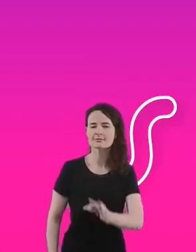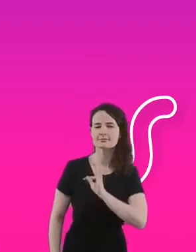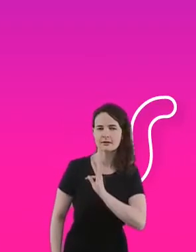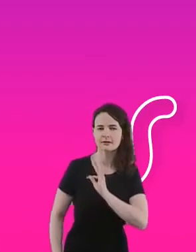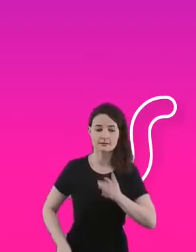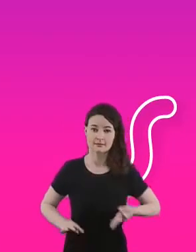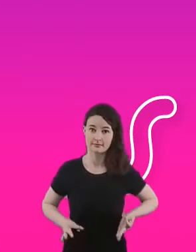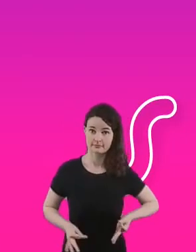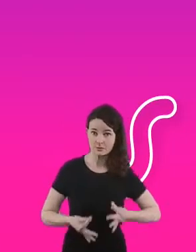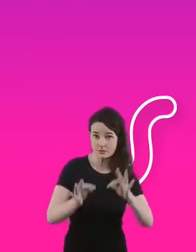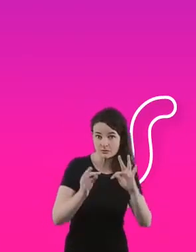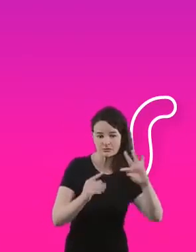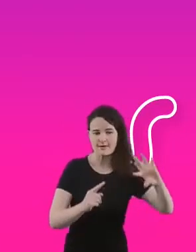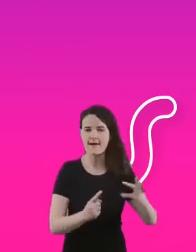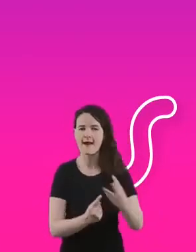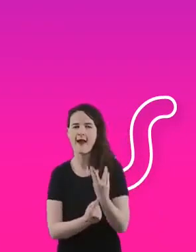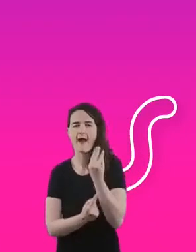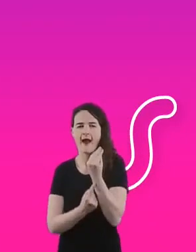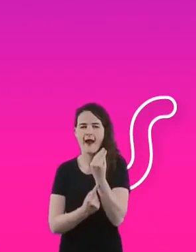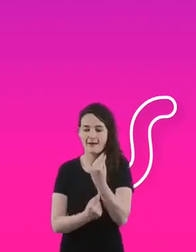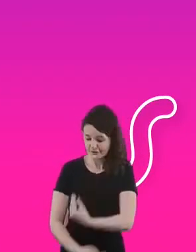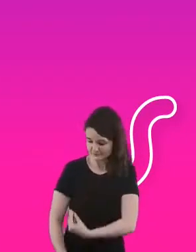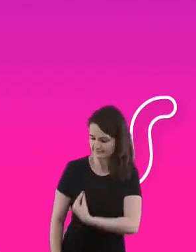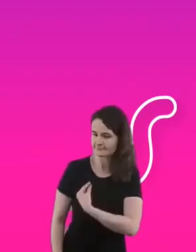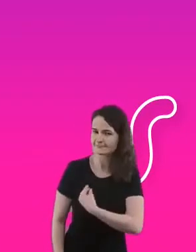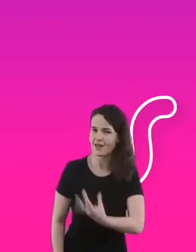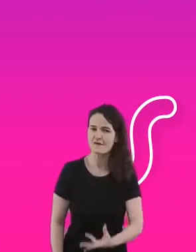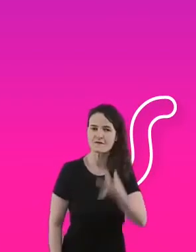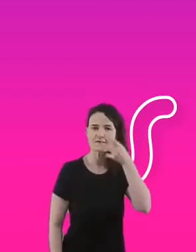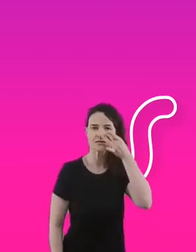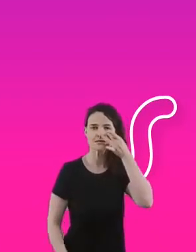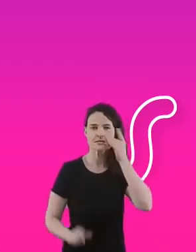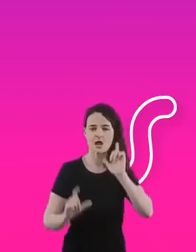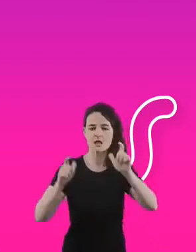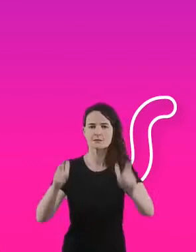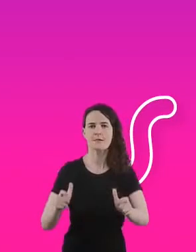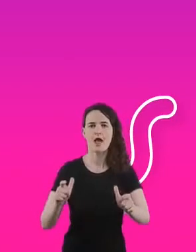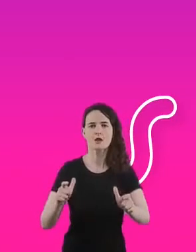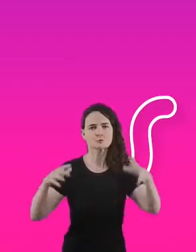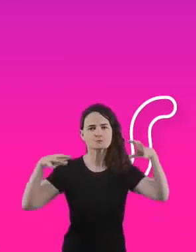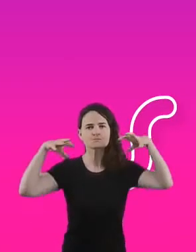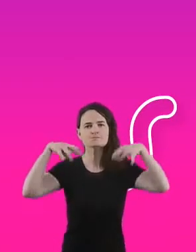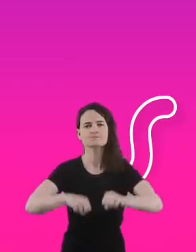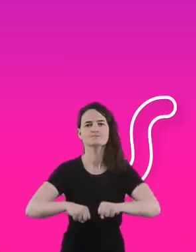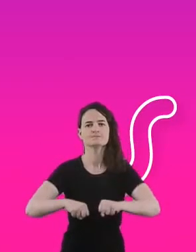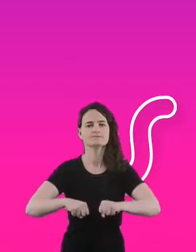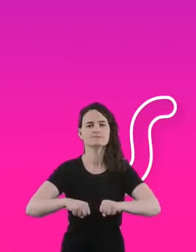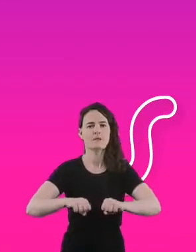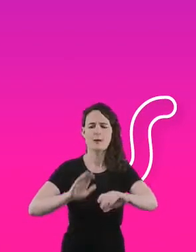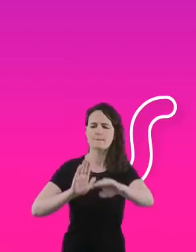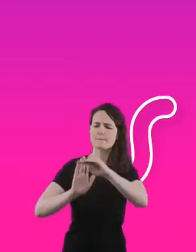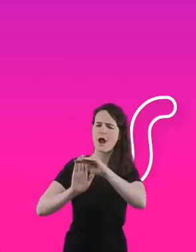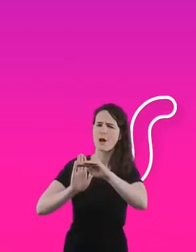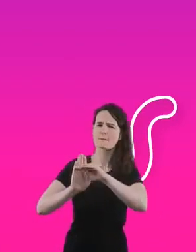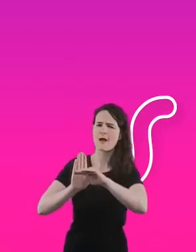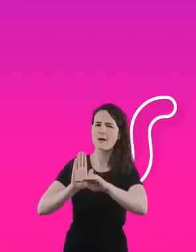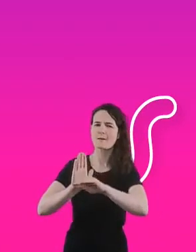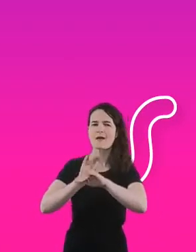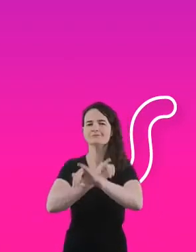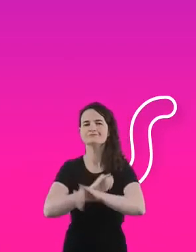em ocupação física dos espaços, em ocupação, sim, das pautas, para falar sobre a existência do povo preto no